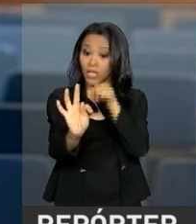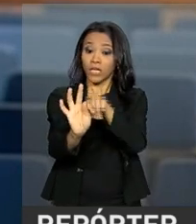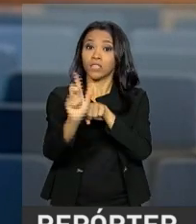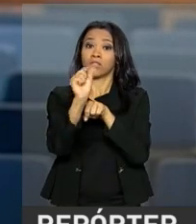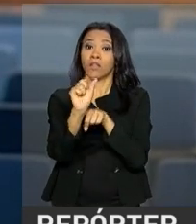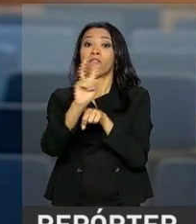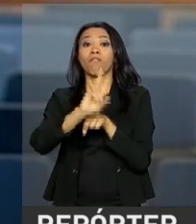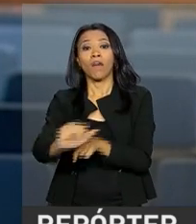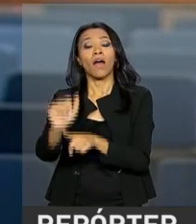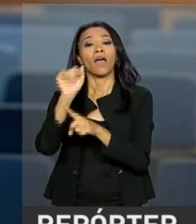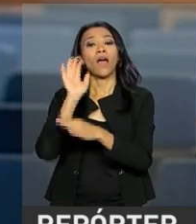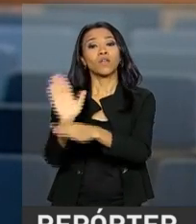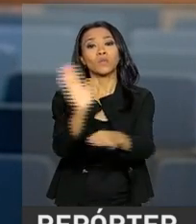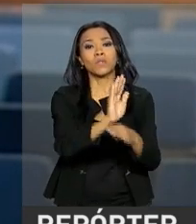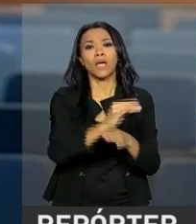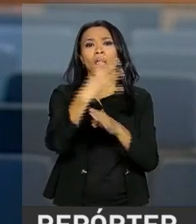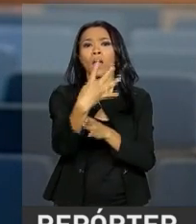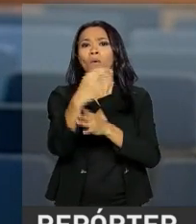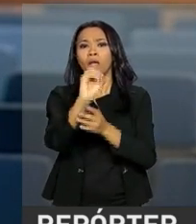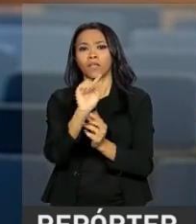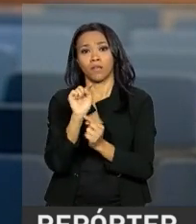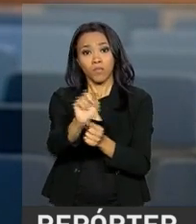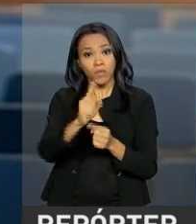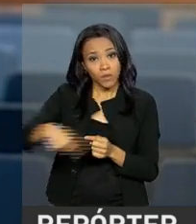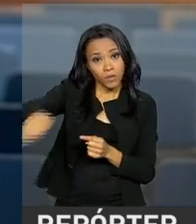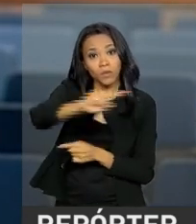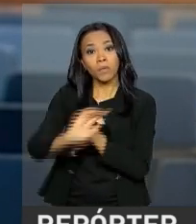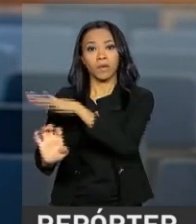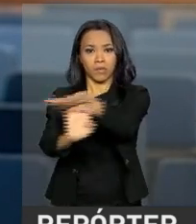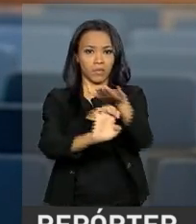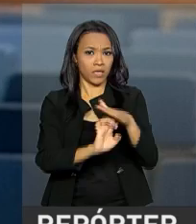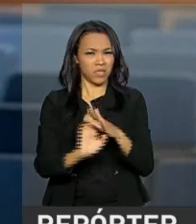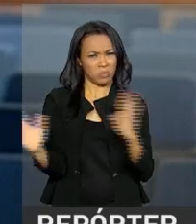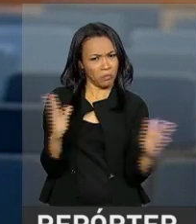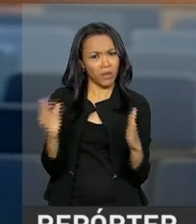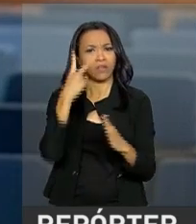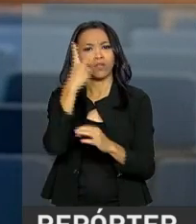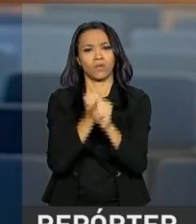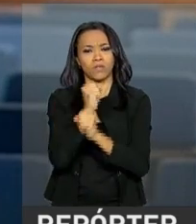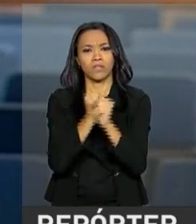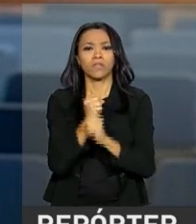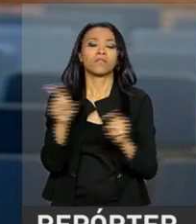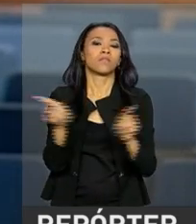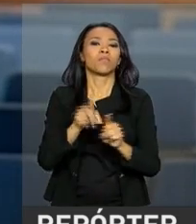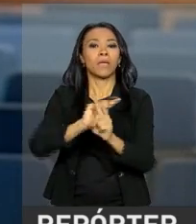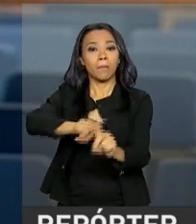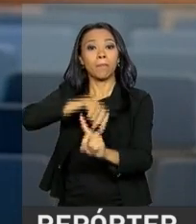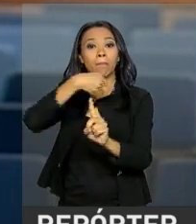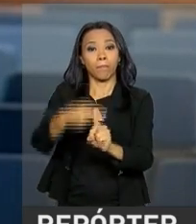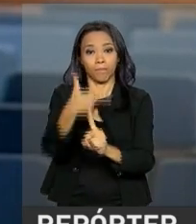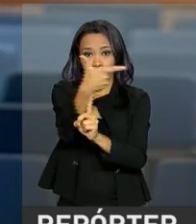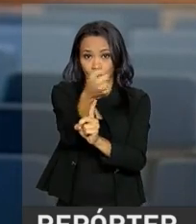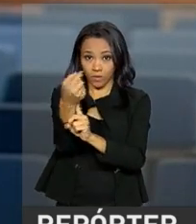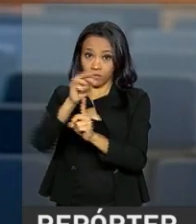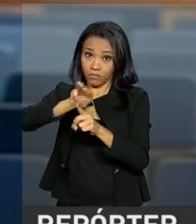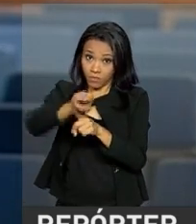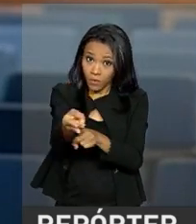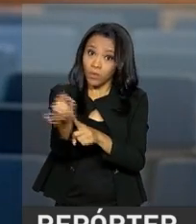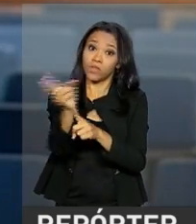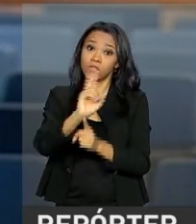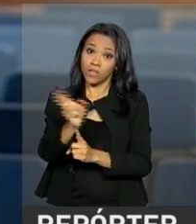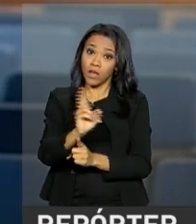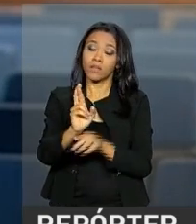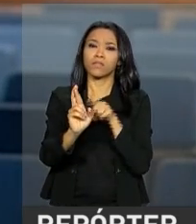atender cerca de 40.000 empresas nos próximos 2 anos também vão ser investidos R 200 milhões deais no desenvolvimento e